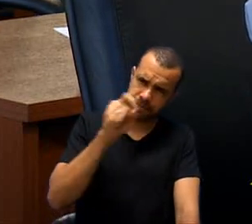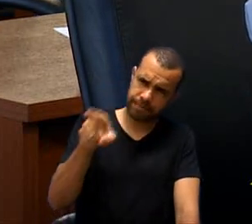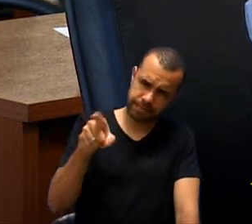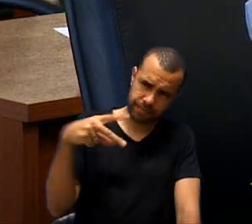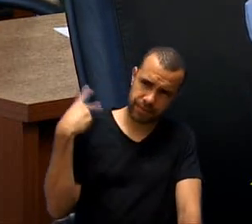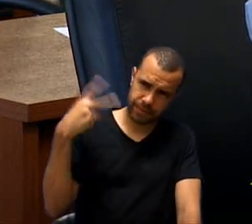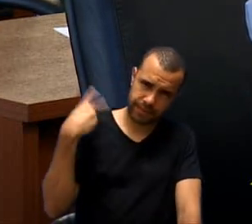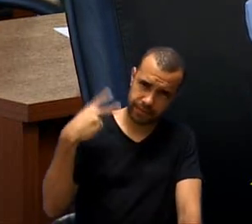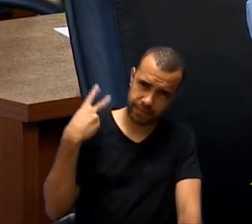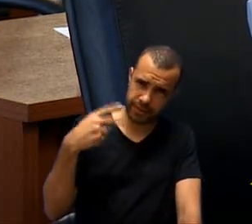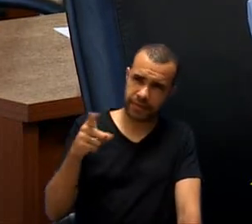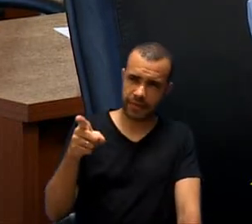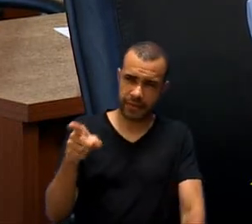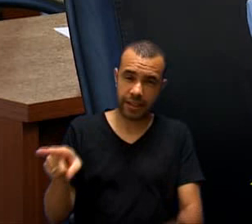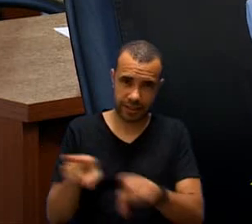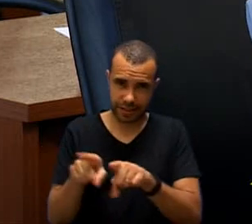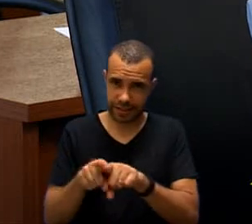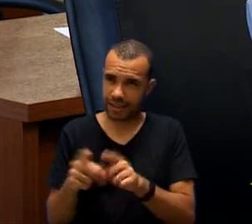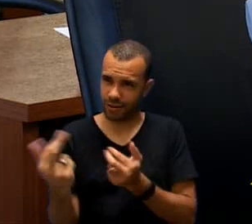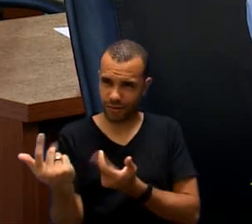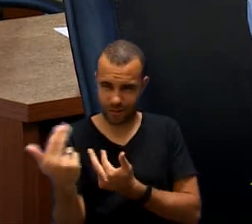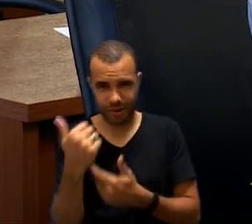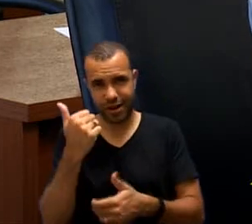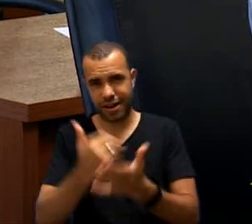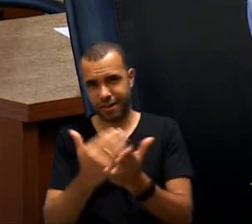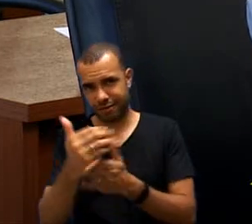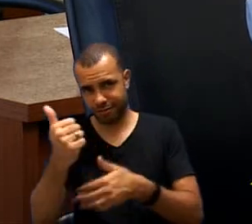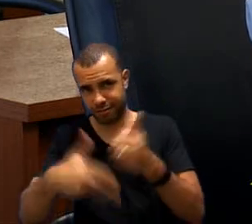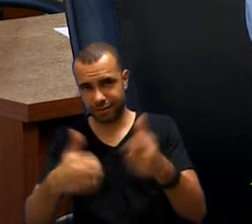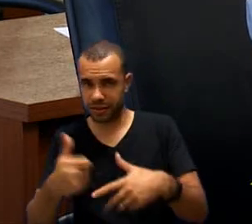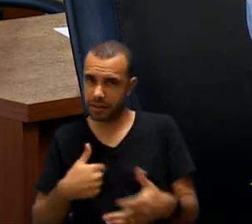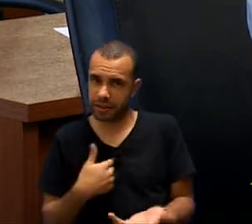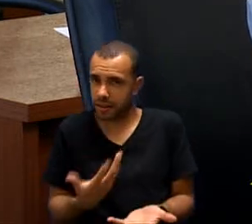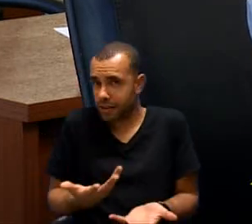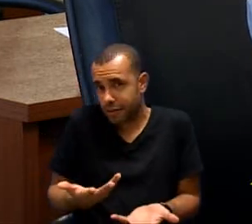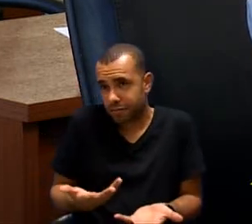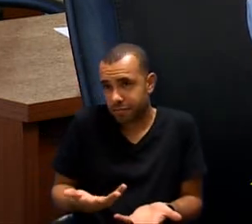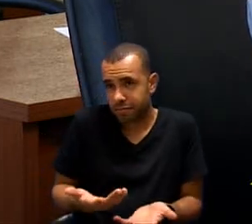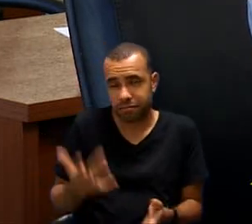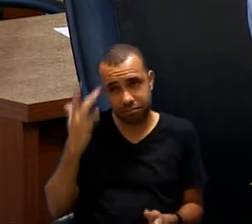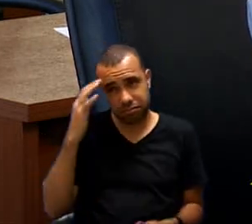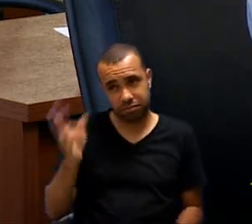o vereador também fazer a mesma colocação, então, ele, de certa forma, já me sinto respondido